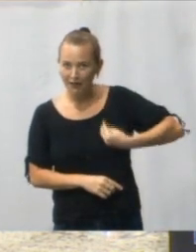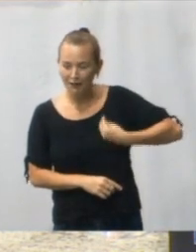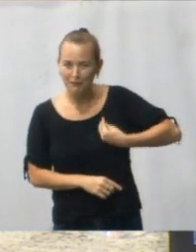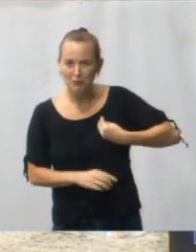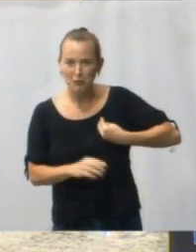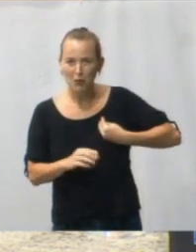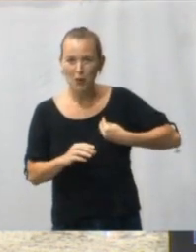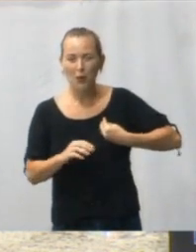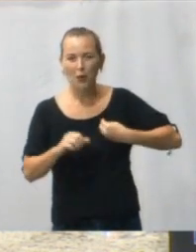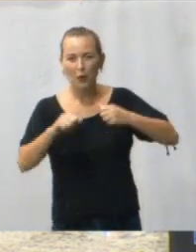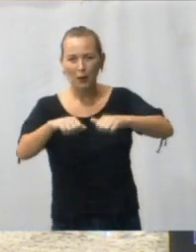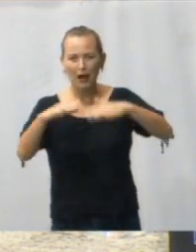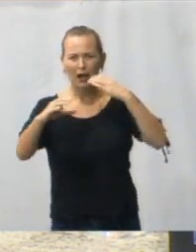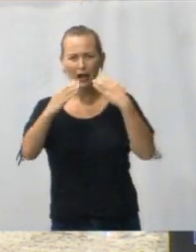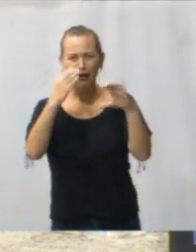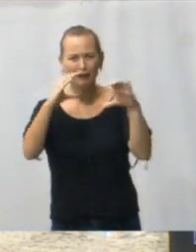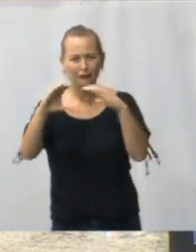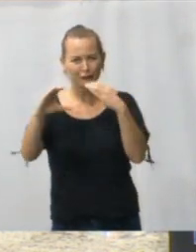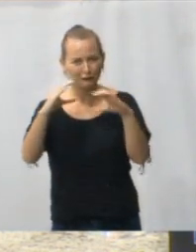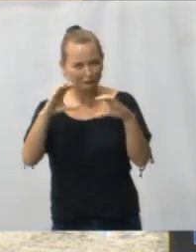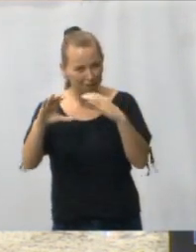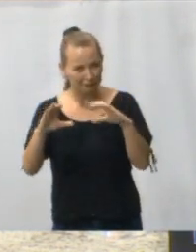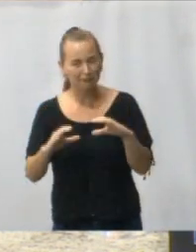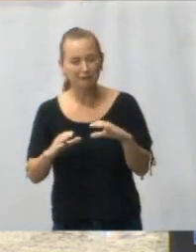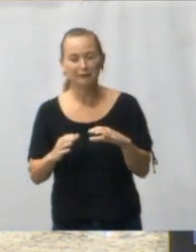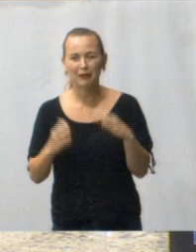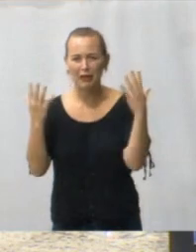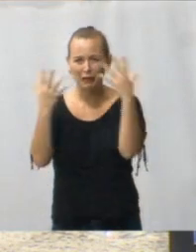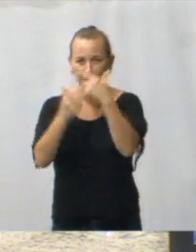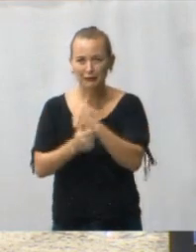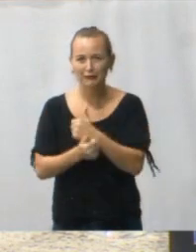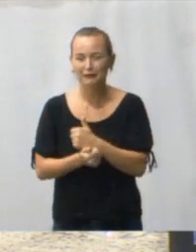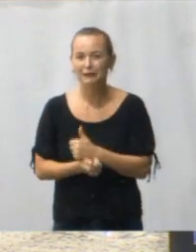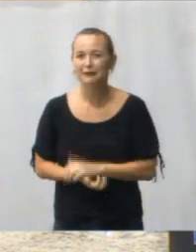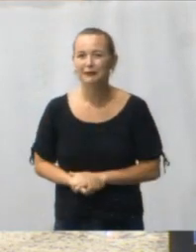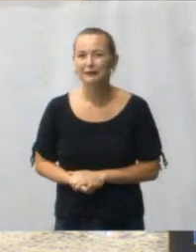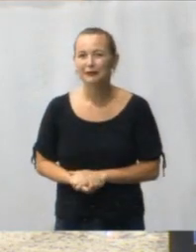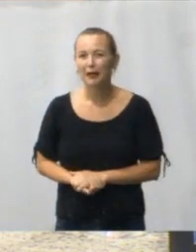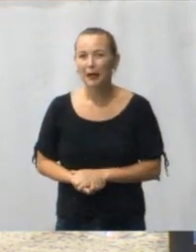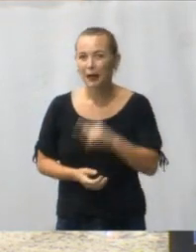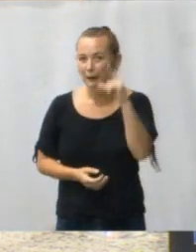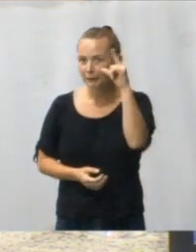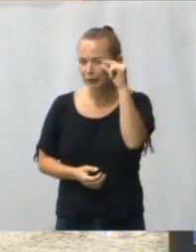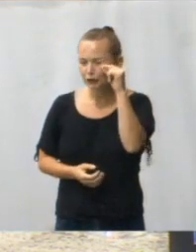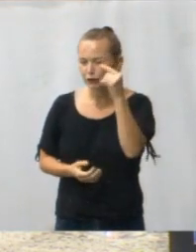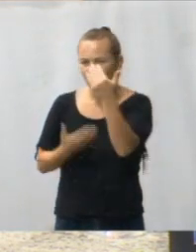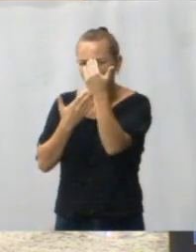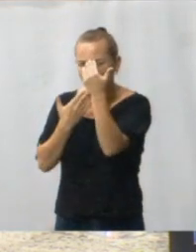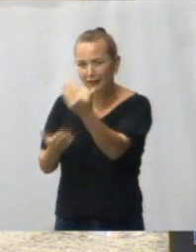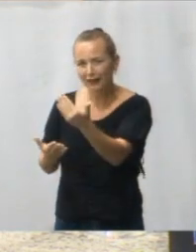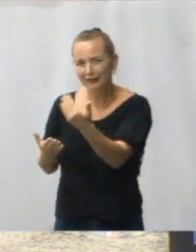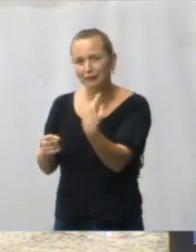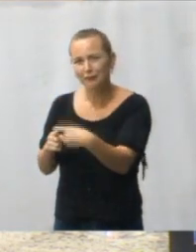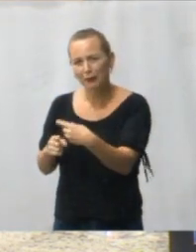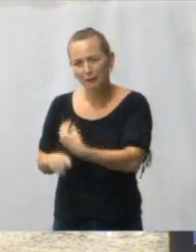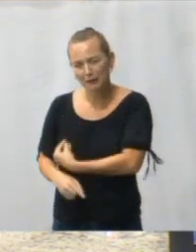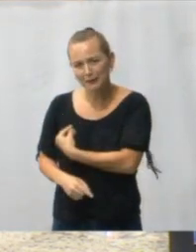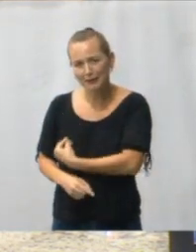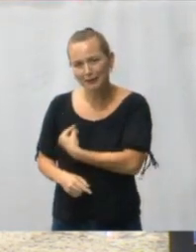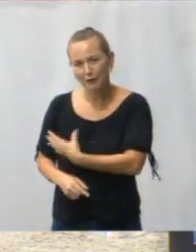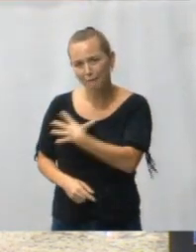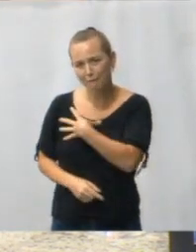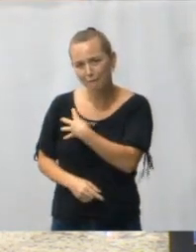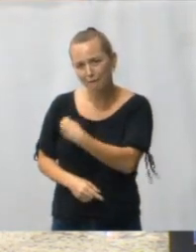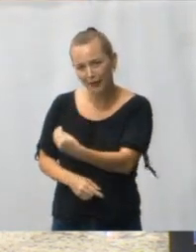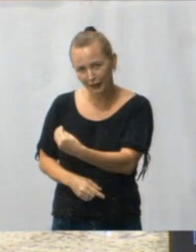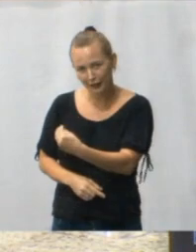obrigado pela sua parceria. Trouxe a filha exercendo a paternidade. Lembrando que, por se tratar de